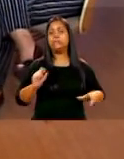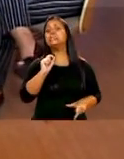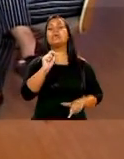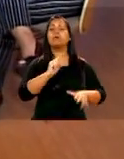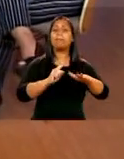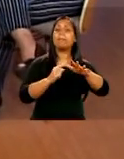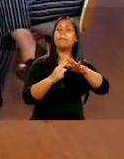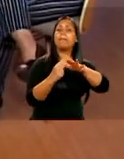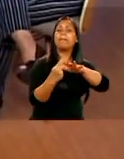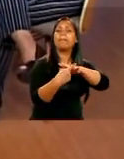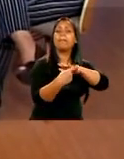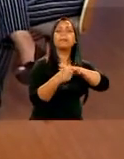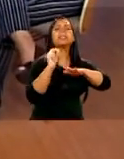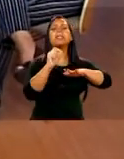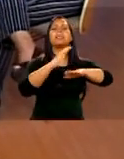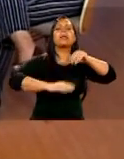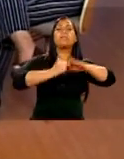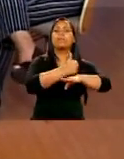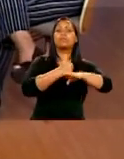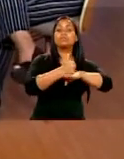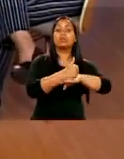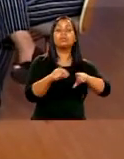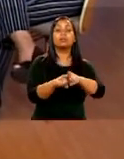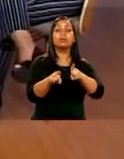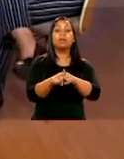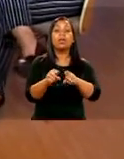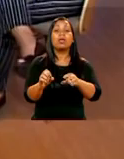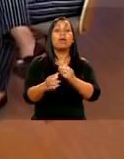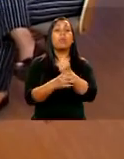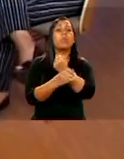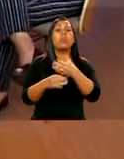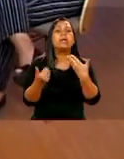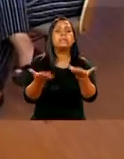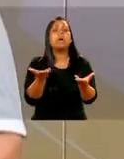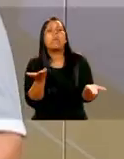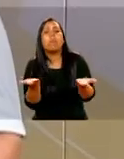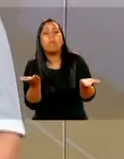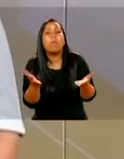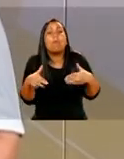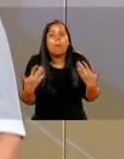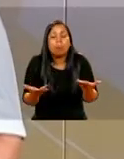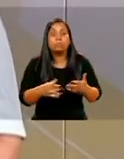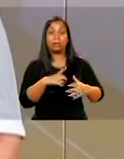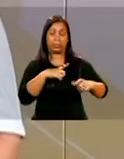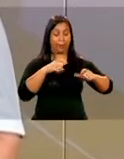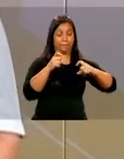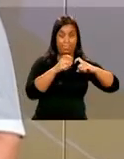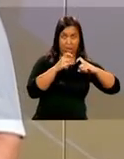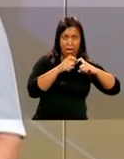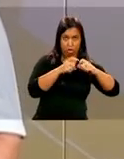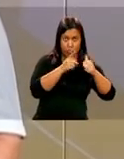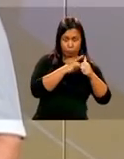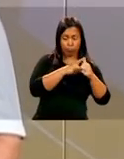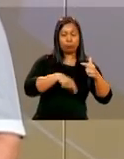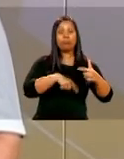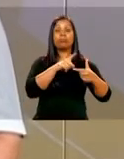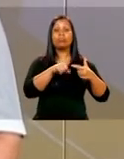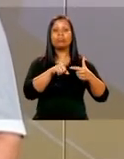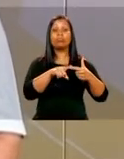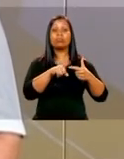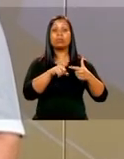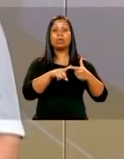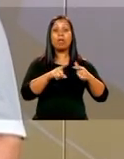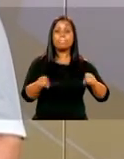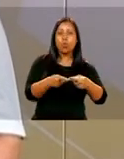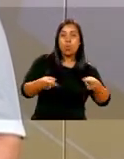equipe multidisciplinar? Que tipo de terapias que a ACD oferece? Nós temos os médicos, né? Nós temos